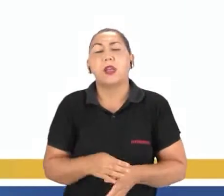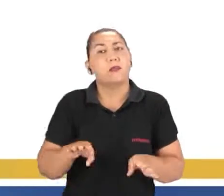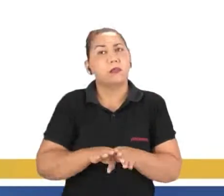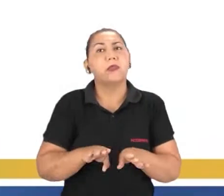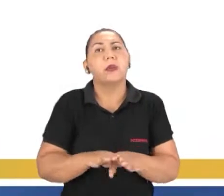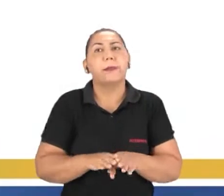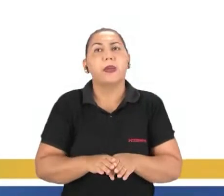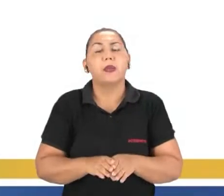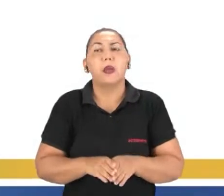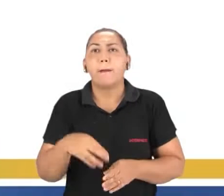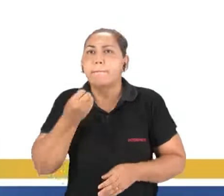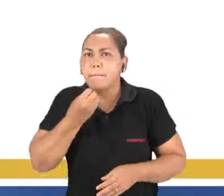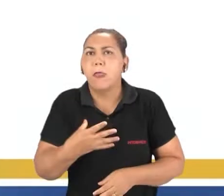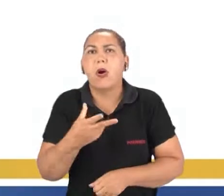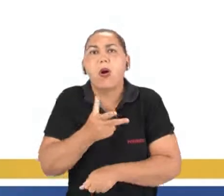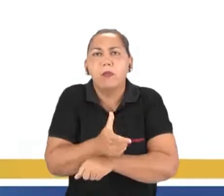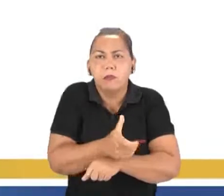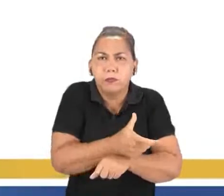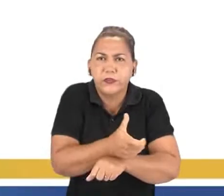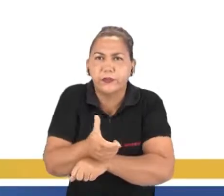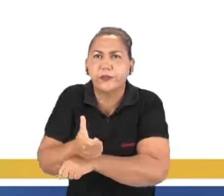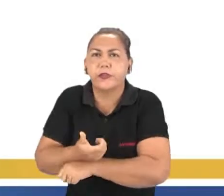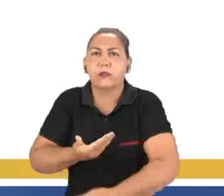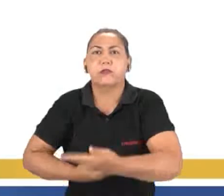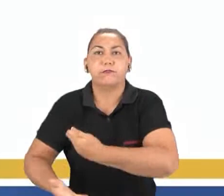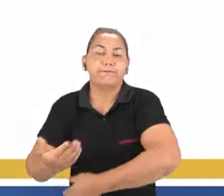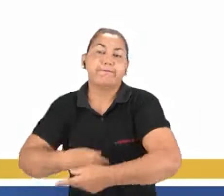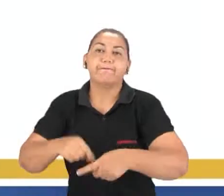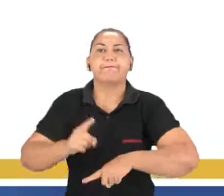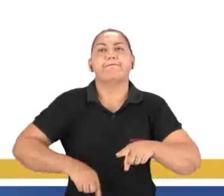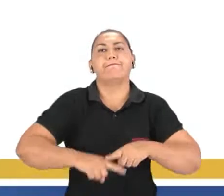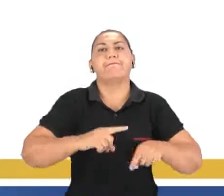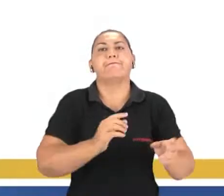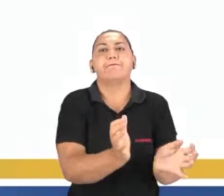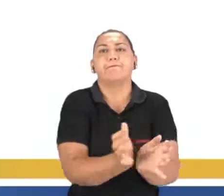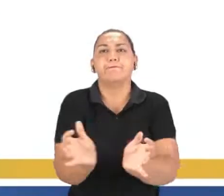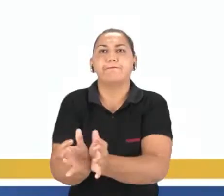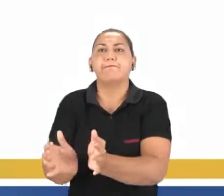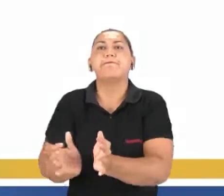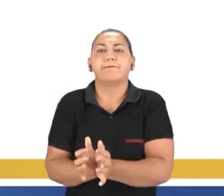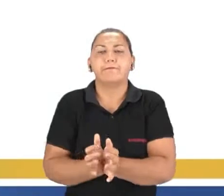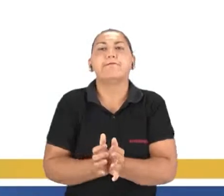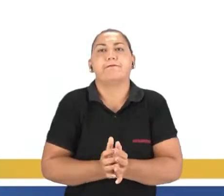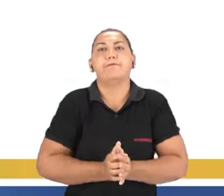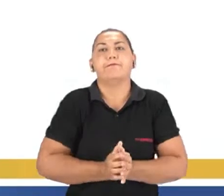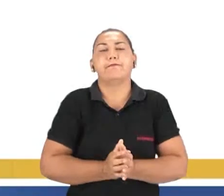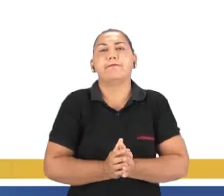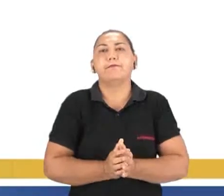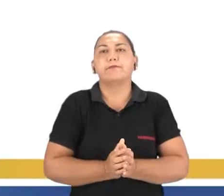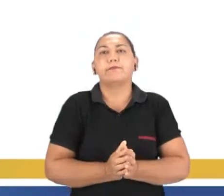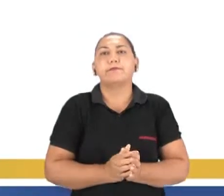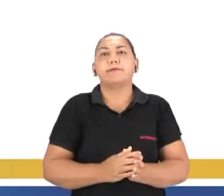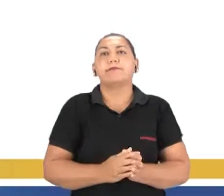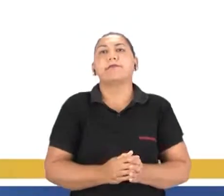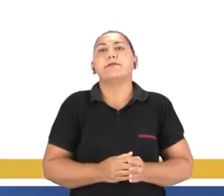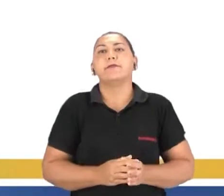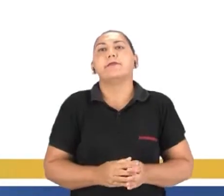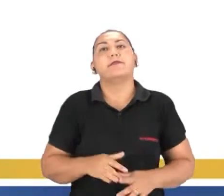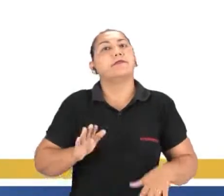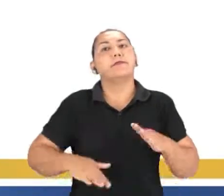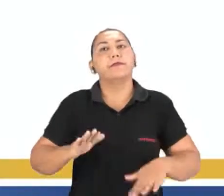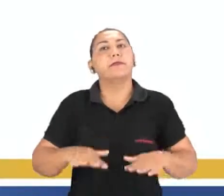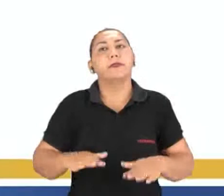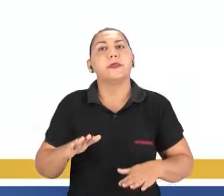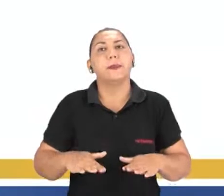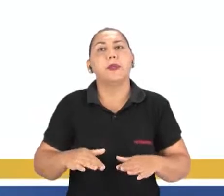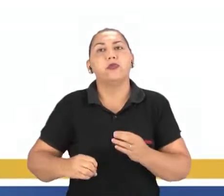ótimos caçadores. As trocas de produtos realizadas por esses grupos dependem dos ciclos de reprodução